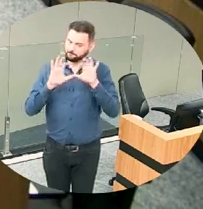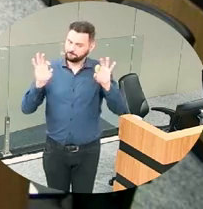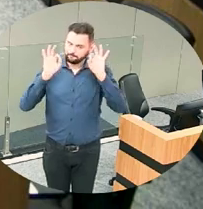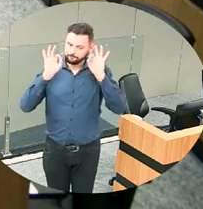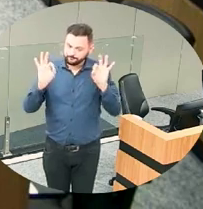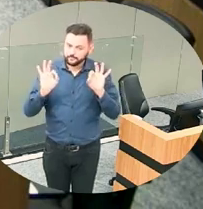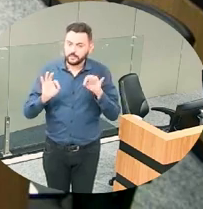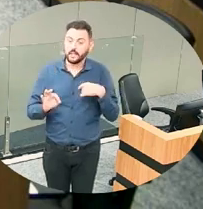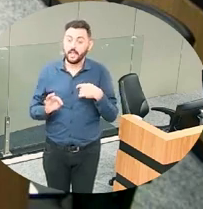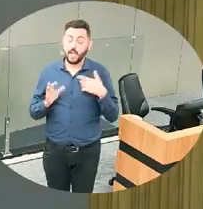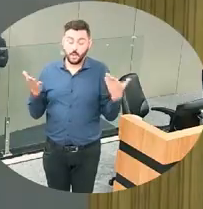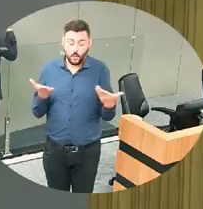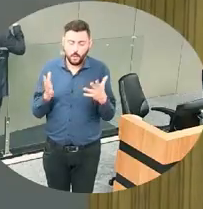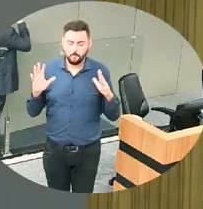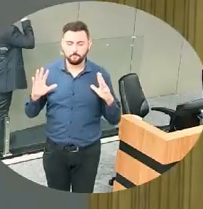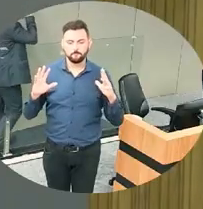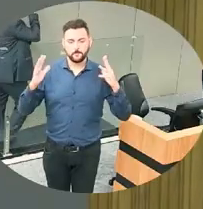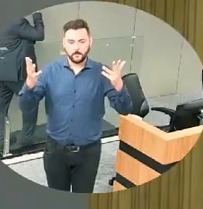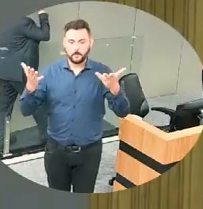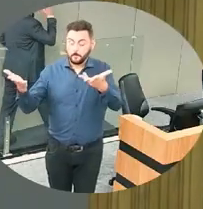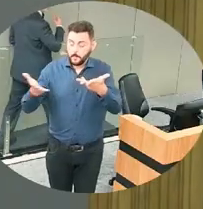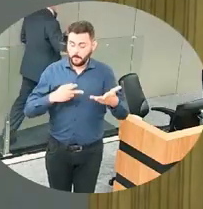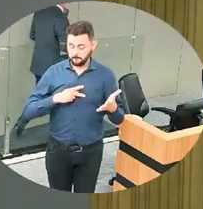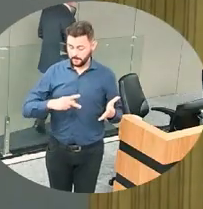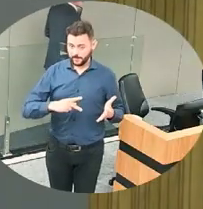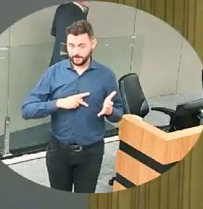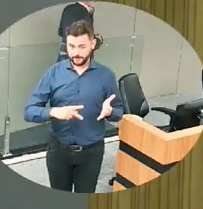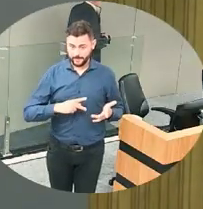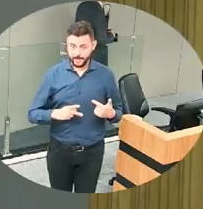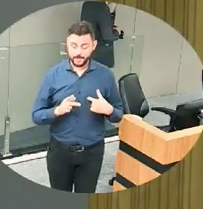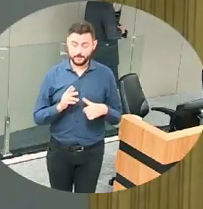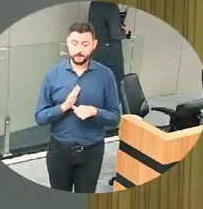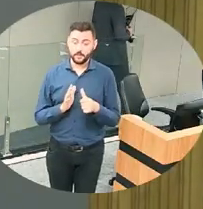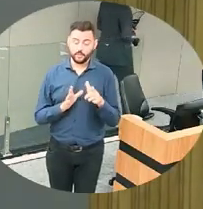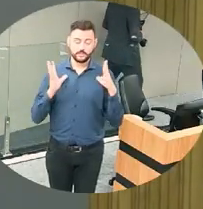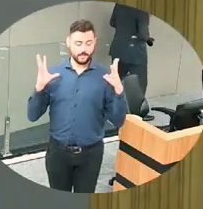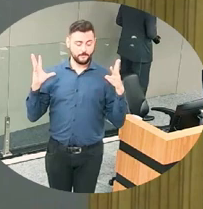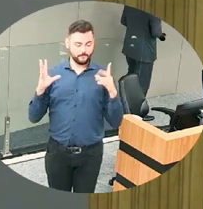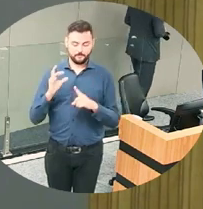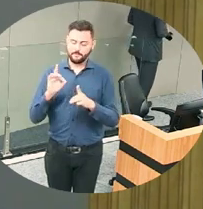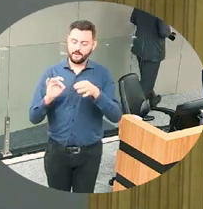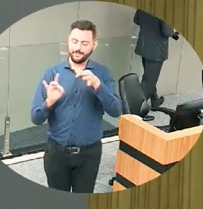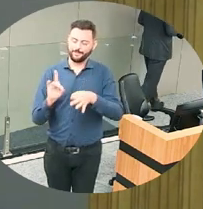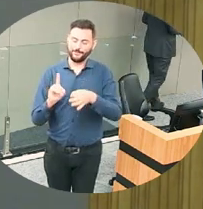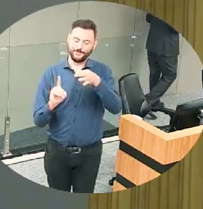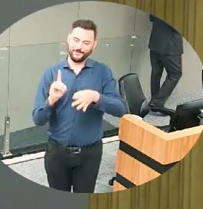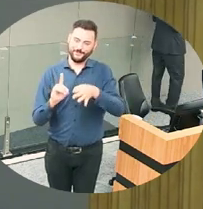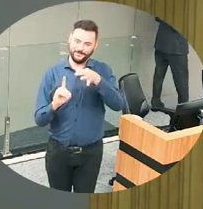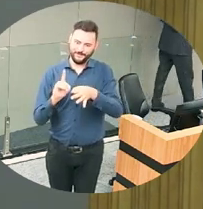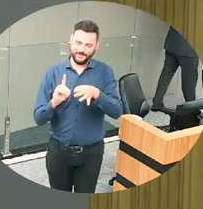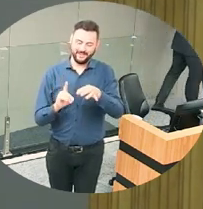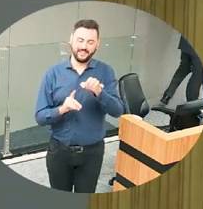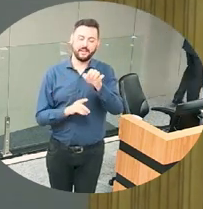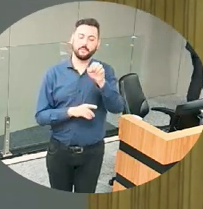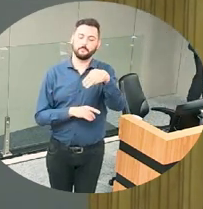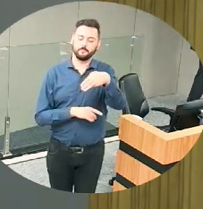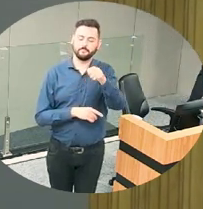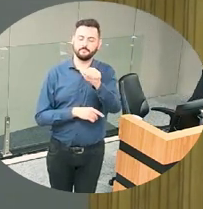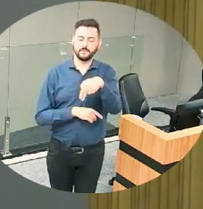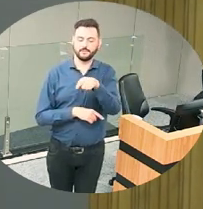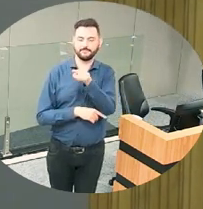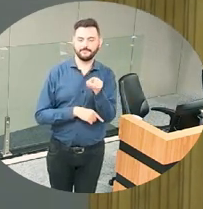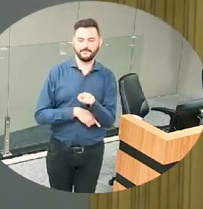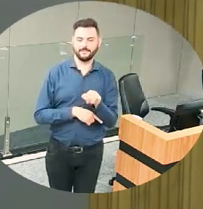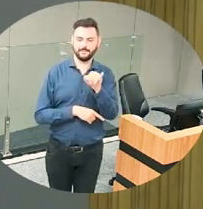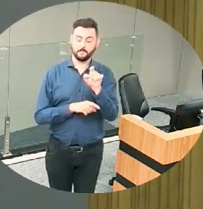momento em sessão solene so a presidência do excelentíssimo Desembargador do trabalho José Ernesto